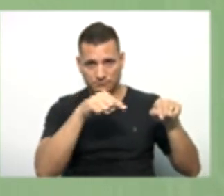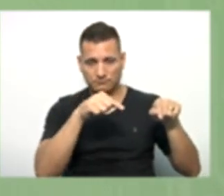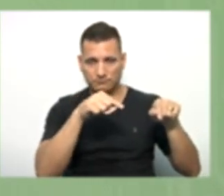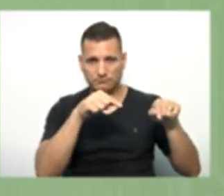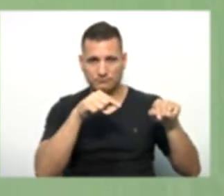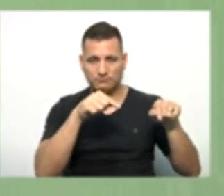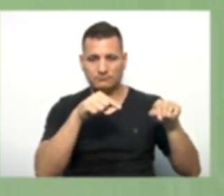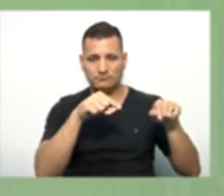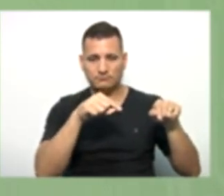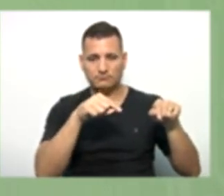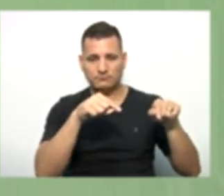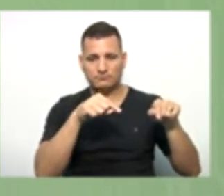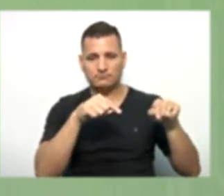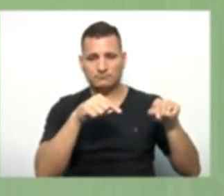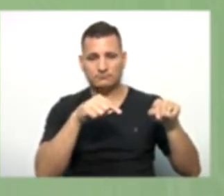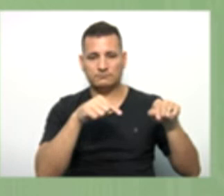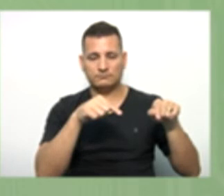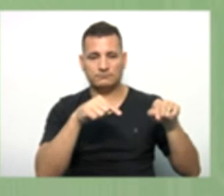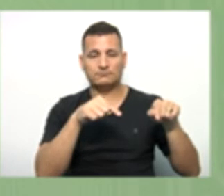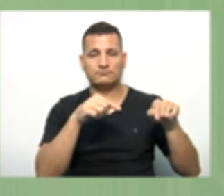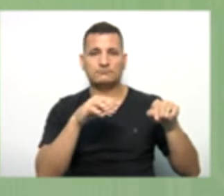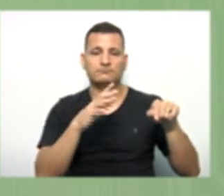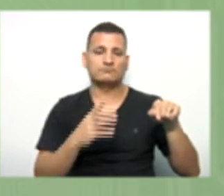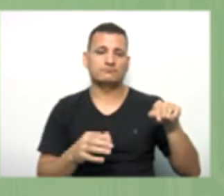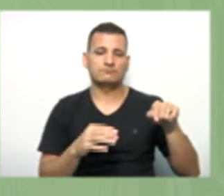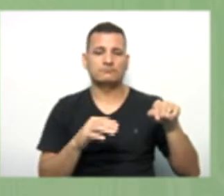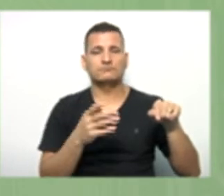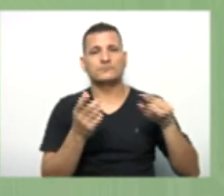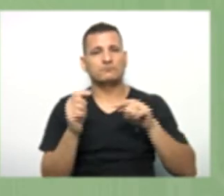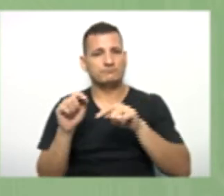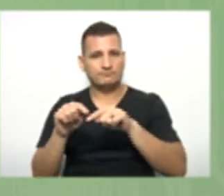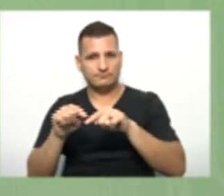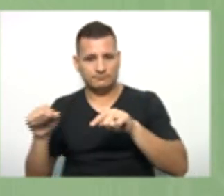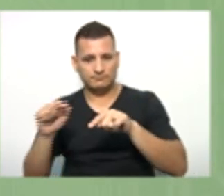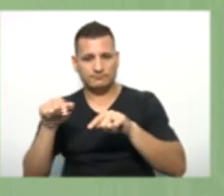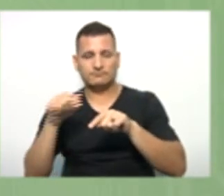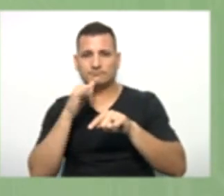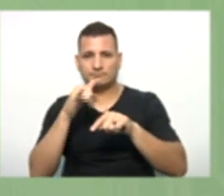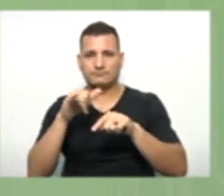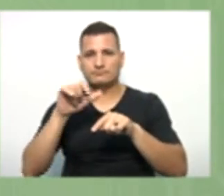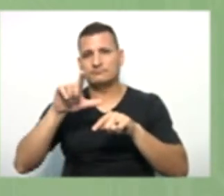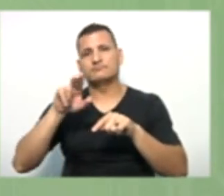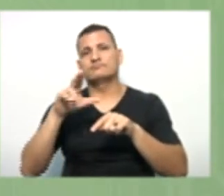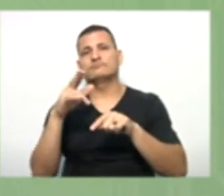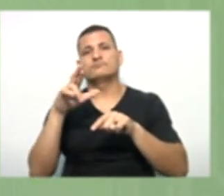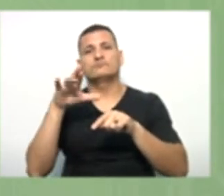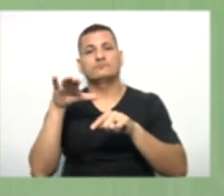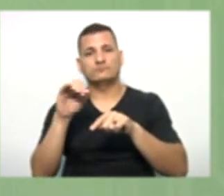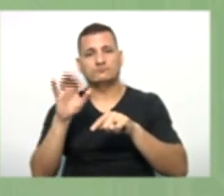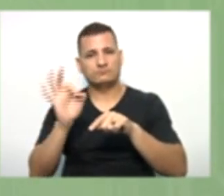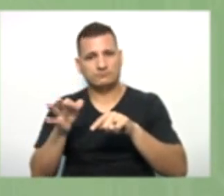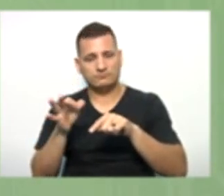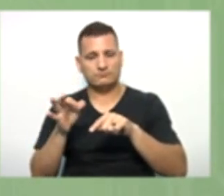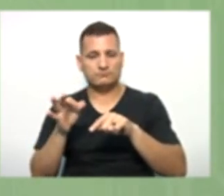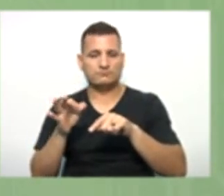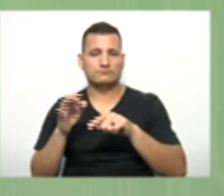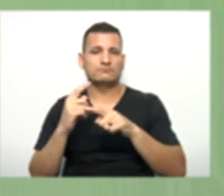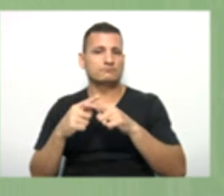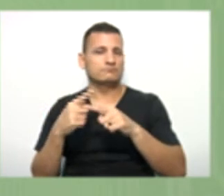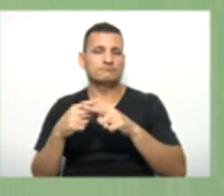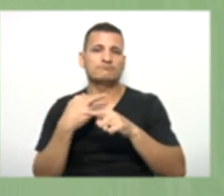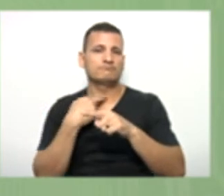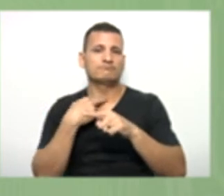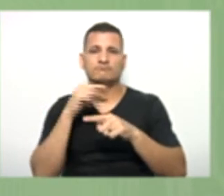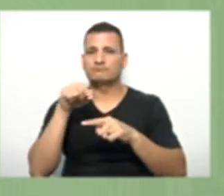se eu mudasse, né, para lucro, estaria certo. Então, está errada. Porque não posso